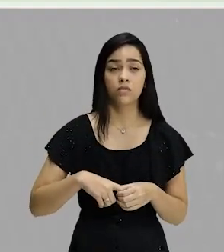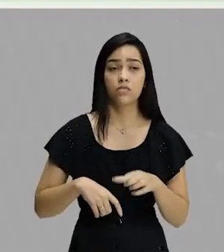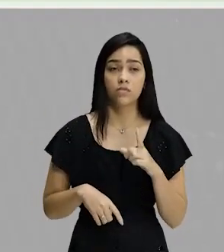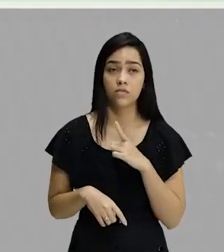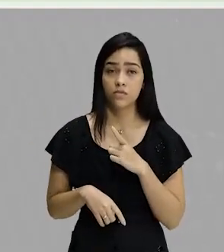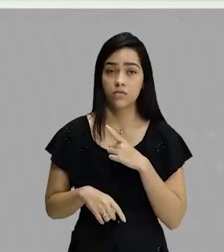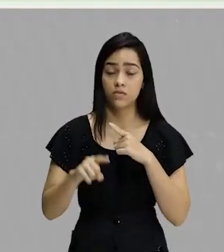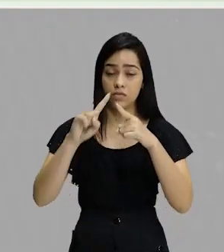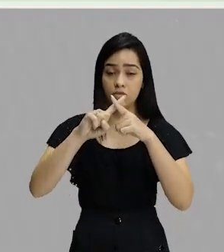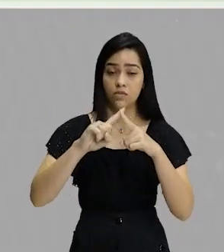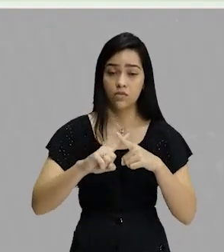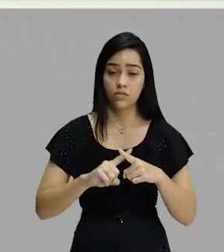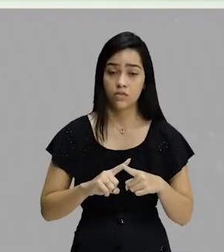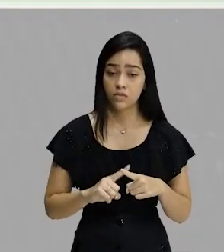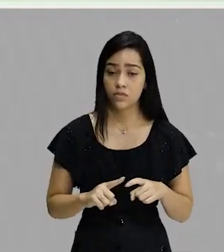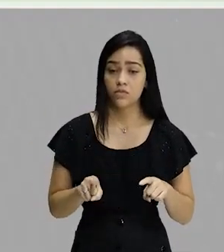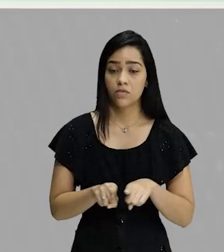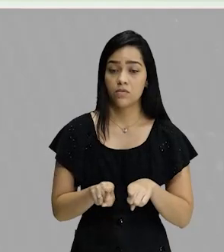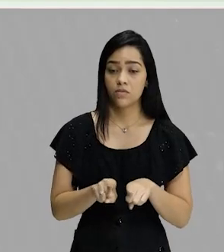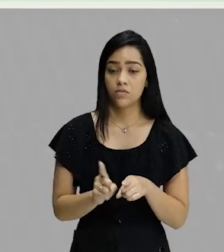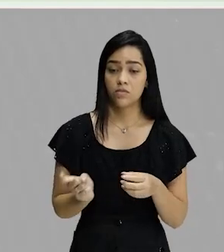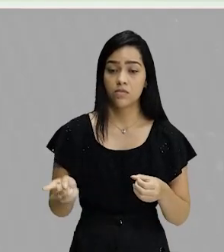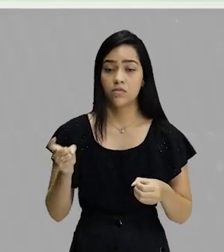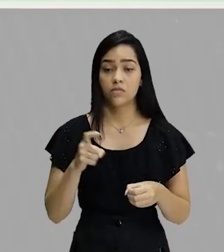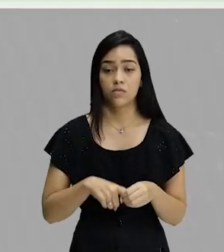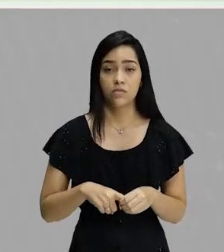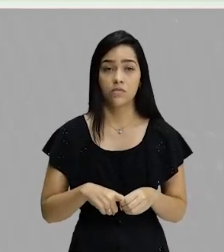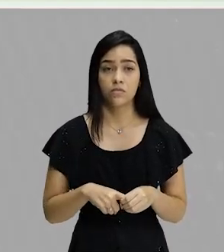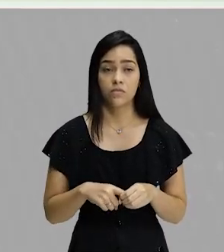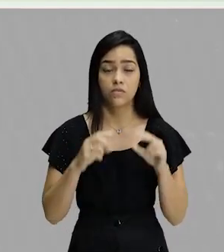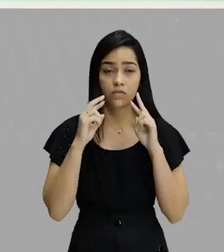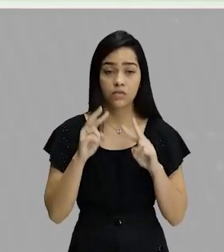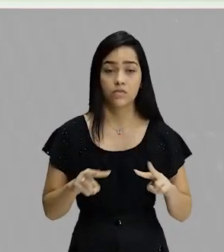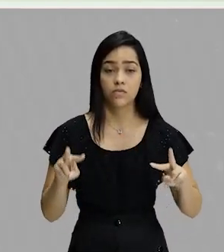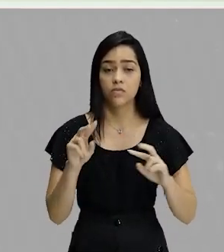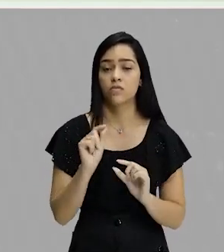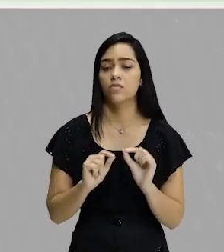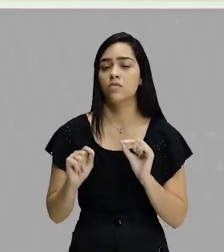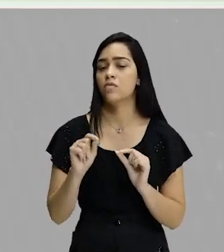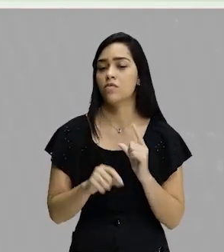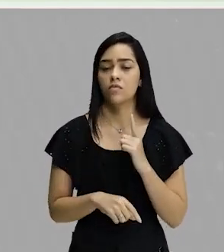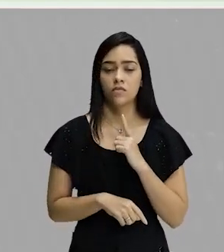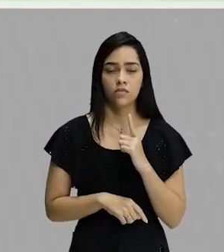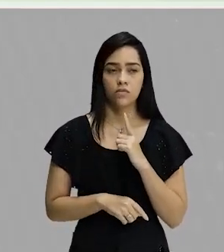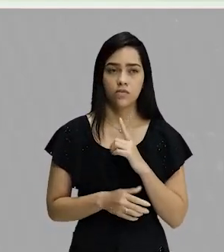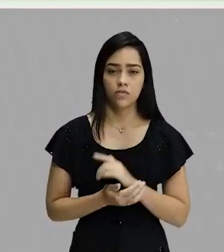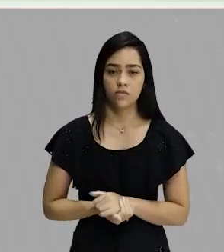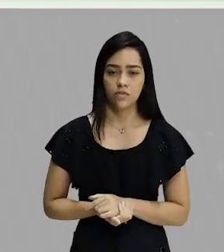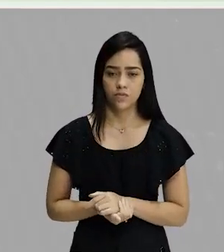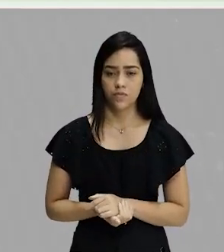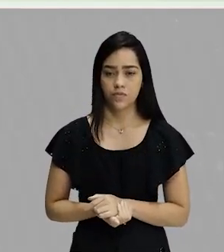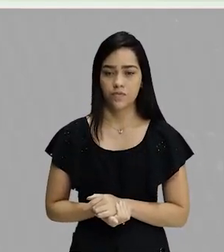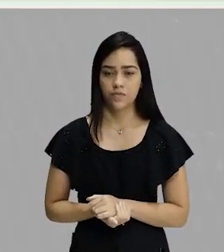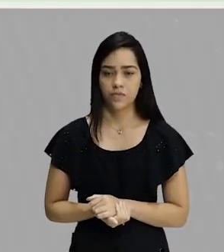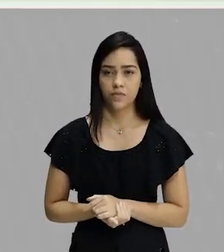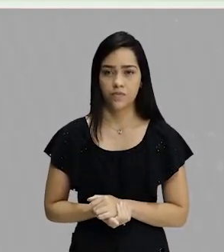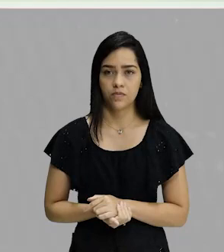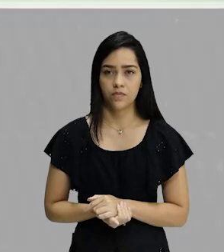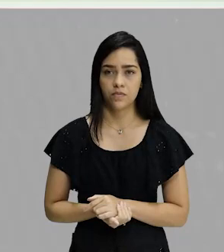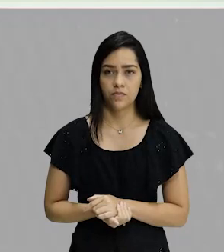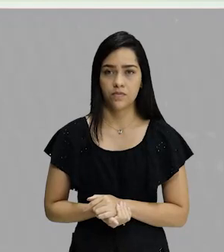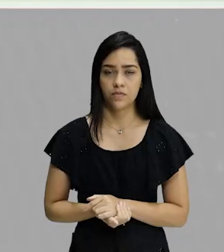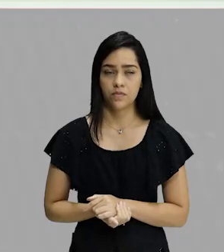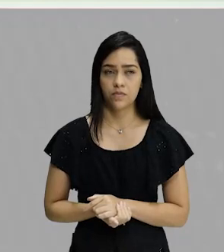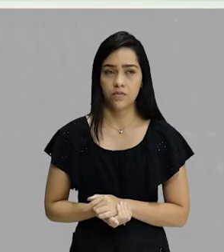as multiplicações aqui, voltando, né? Para ver o que vai dar. Tá? Então vamos